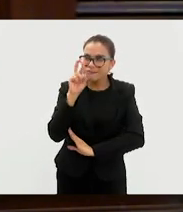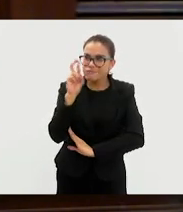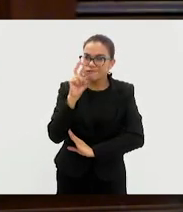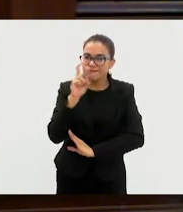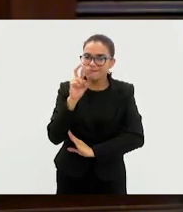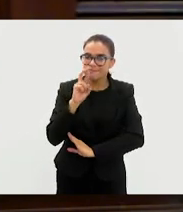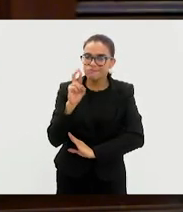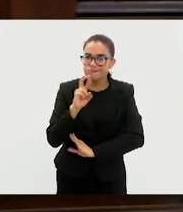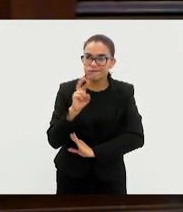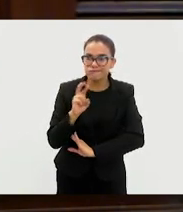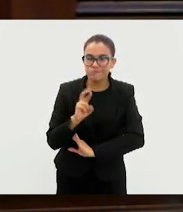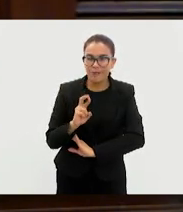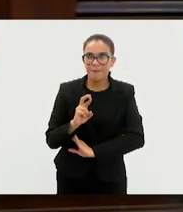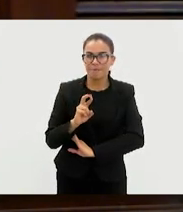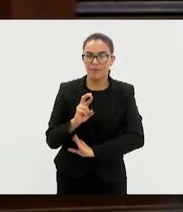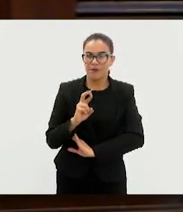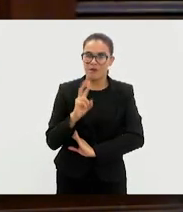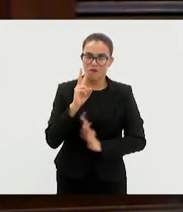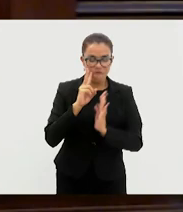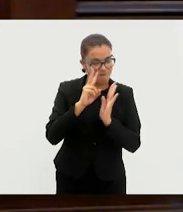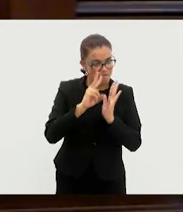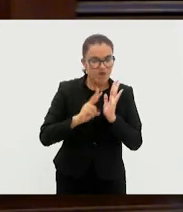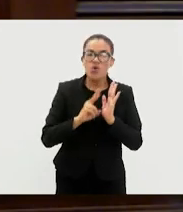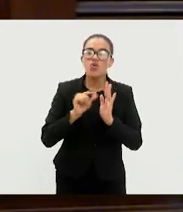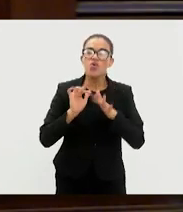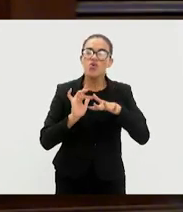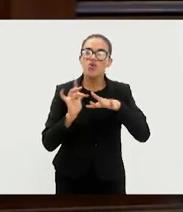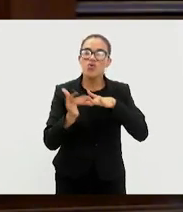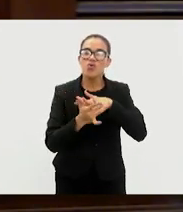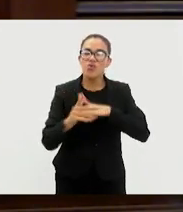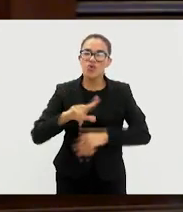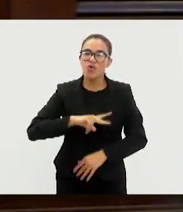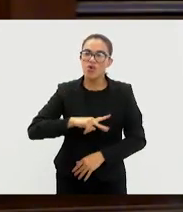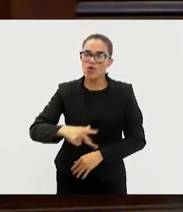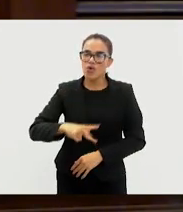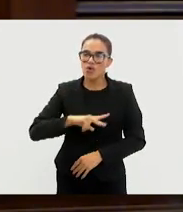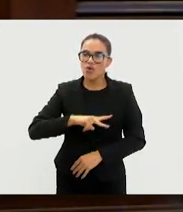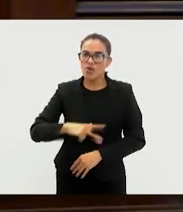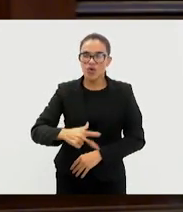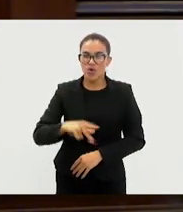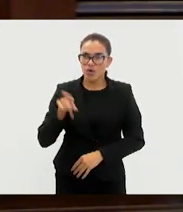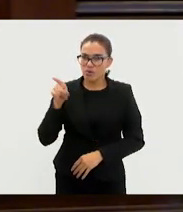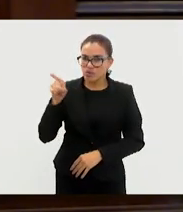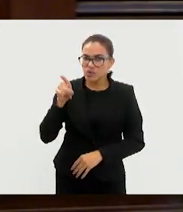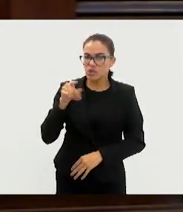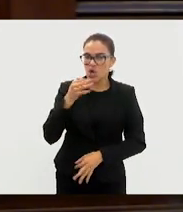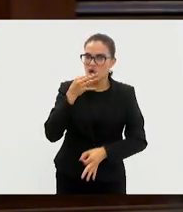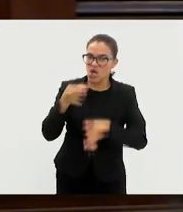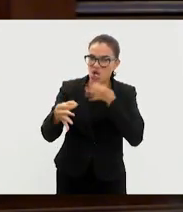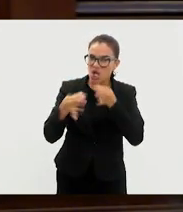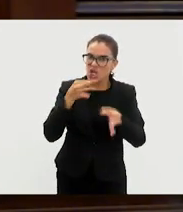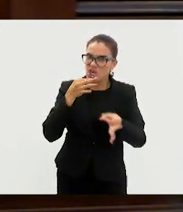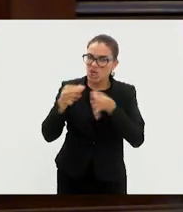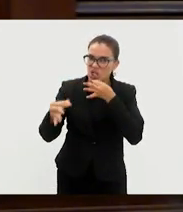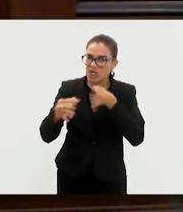Olha, nós lemos aqui nas suas redes sociais, lá em Portugal, que o senhor faz críticas